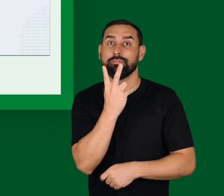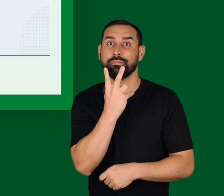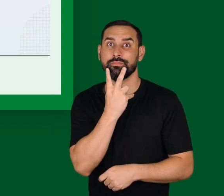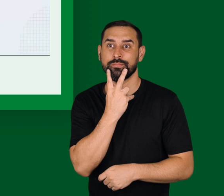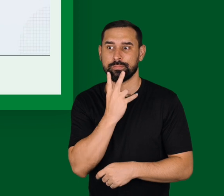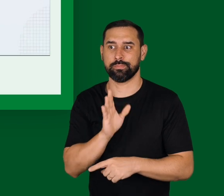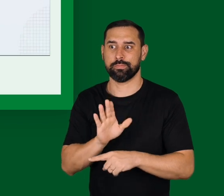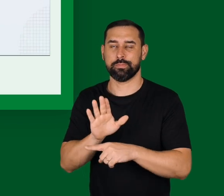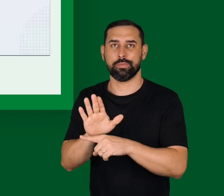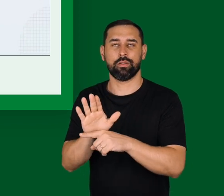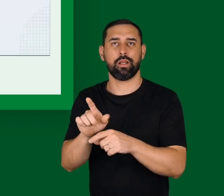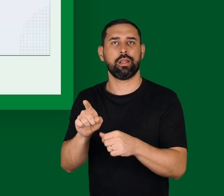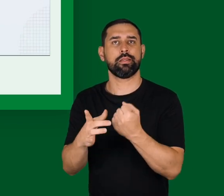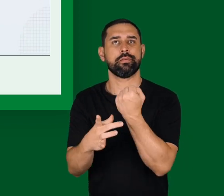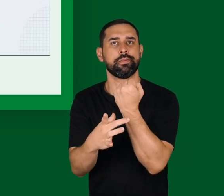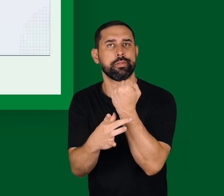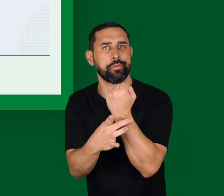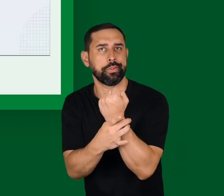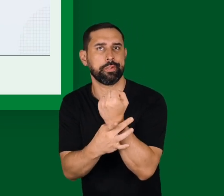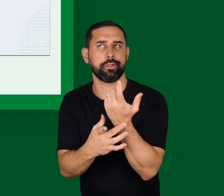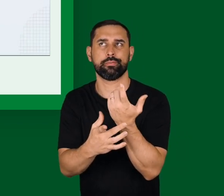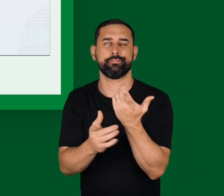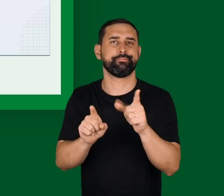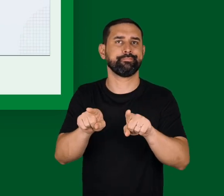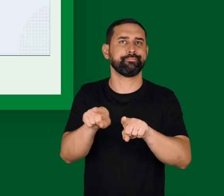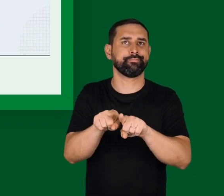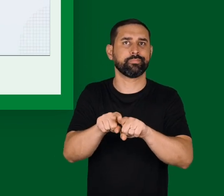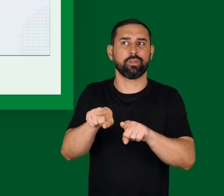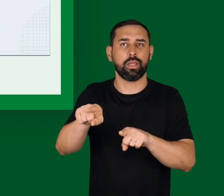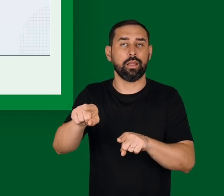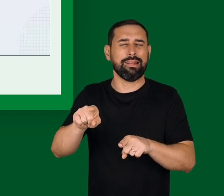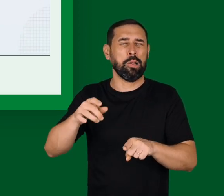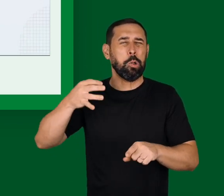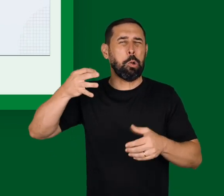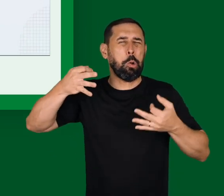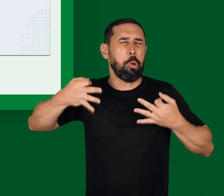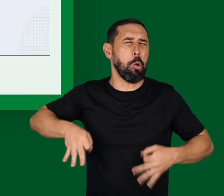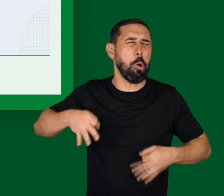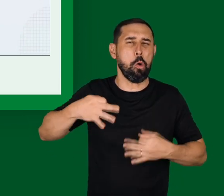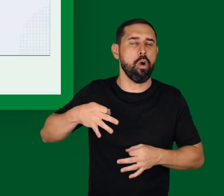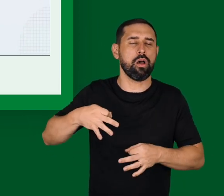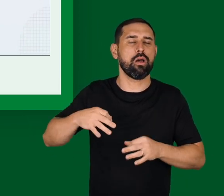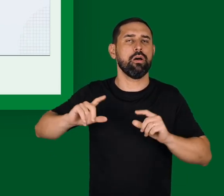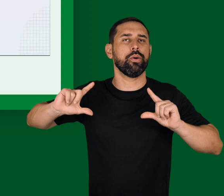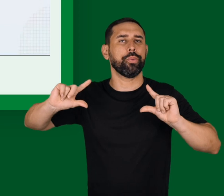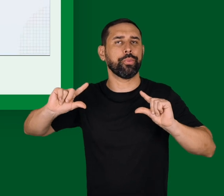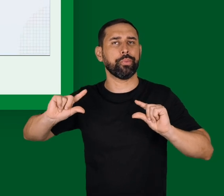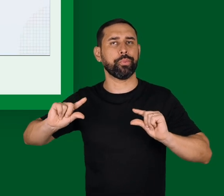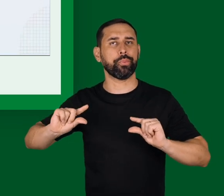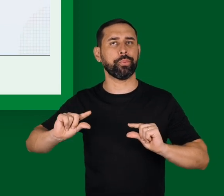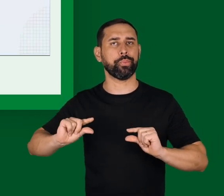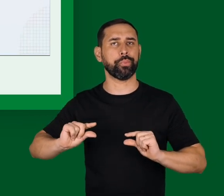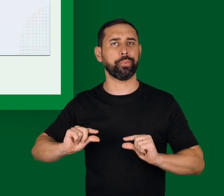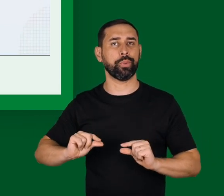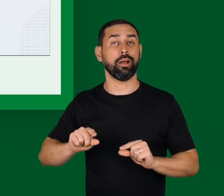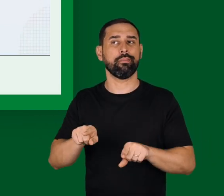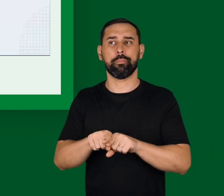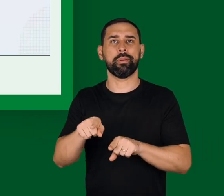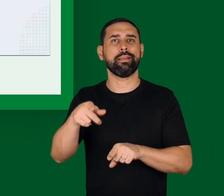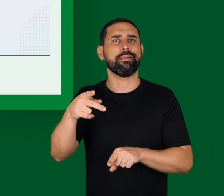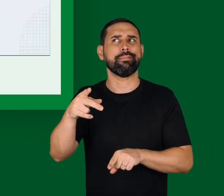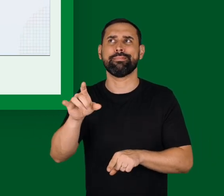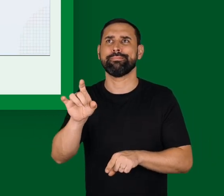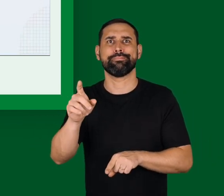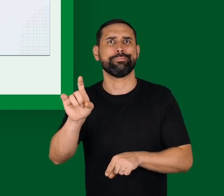precisa sedar aquela criança para um mecanismo de garantir segurança e diminuir a dor e